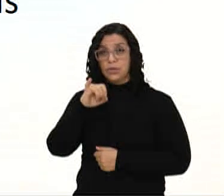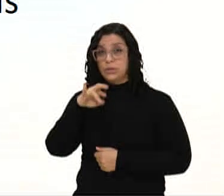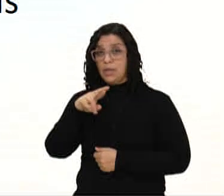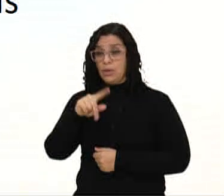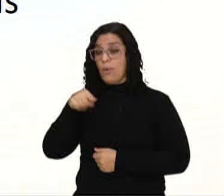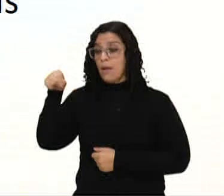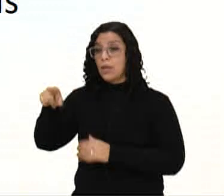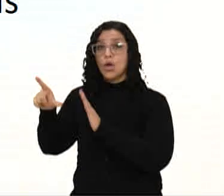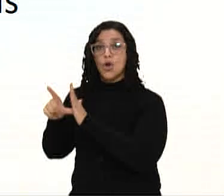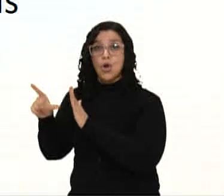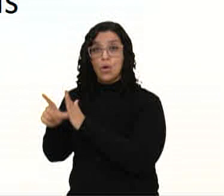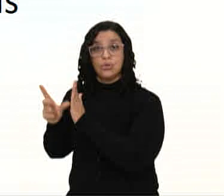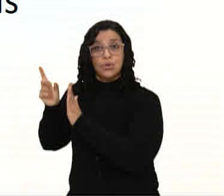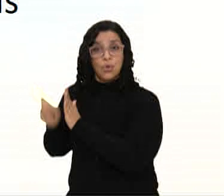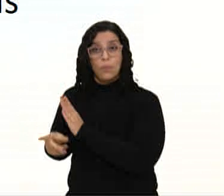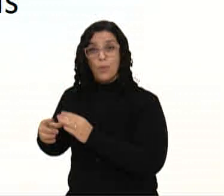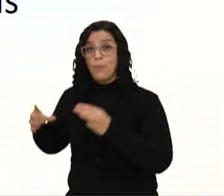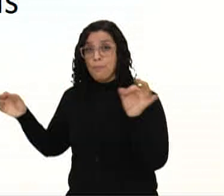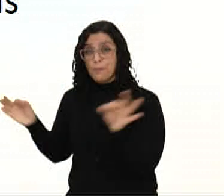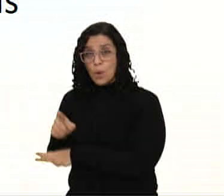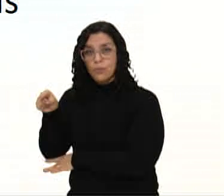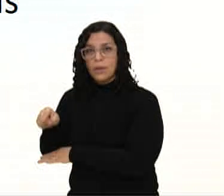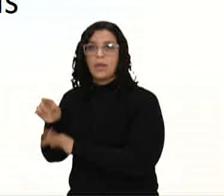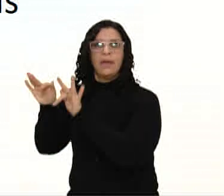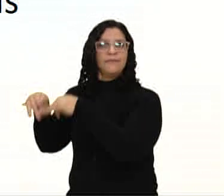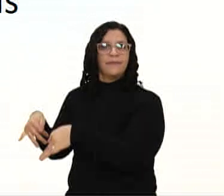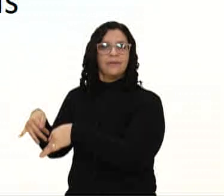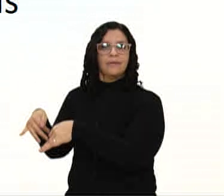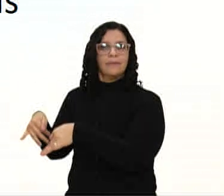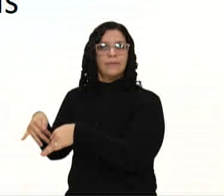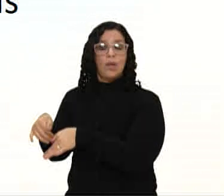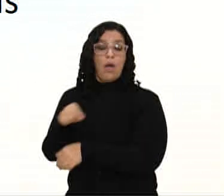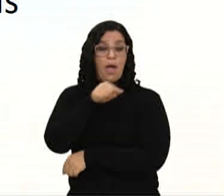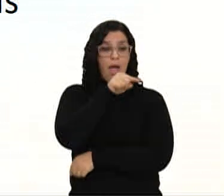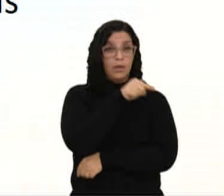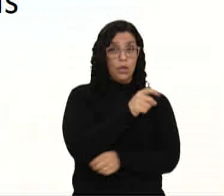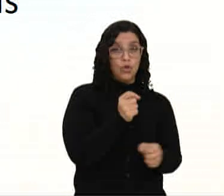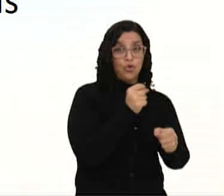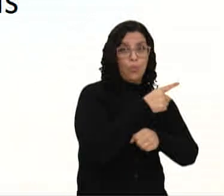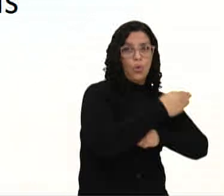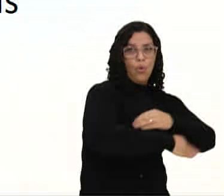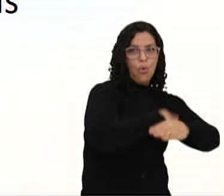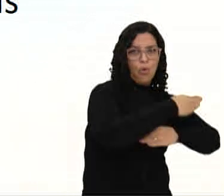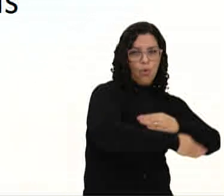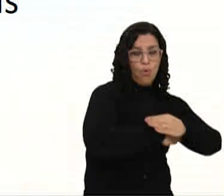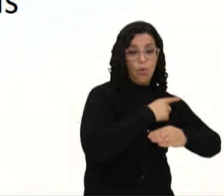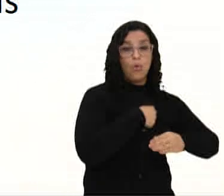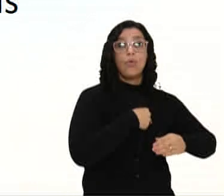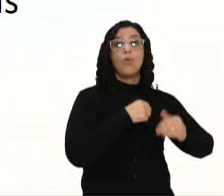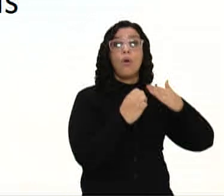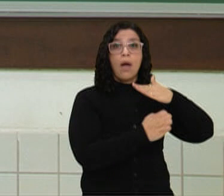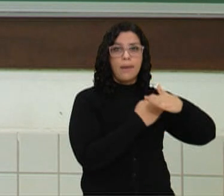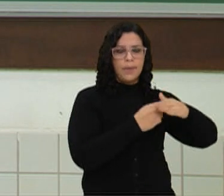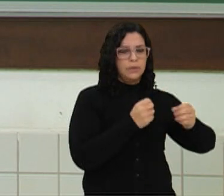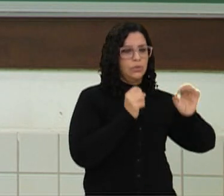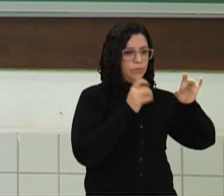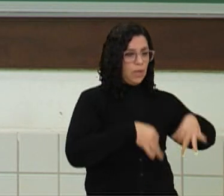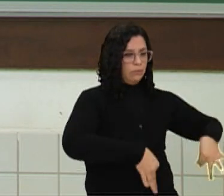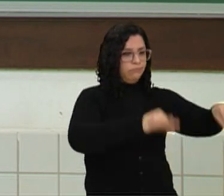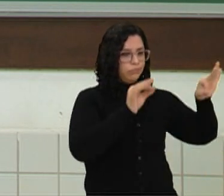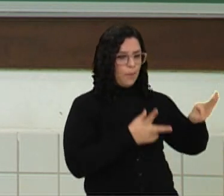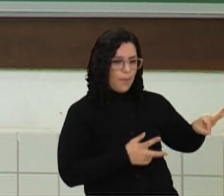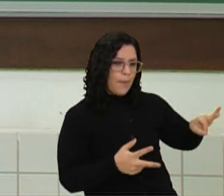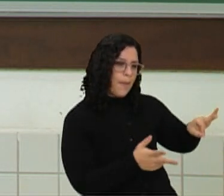roupa já pronta, é um consumo final. Então, o tecido que é comprado para a costureira fazer lá